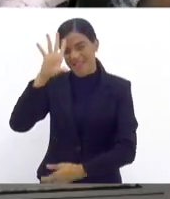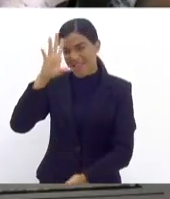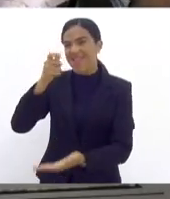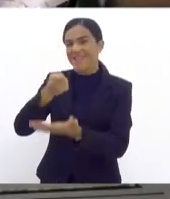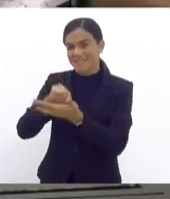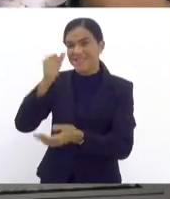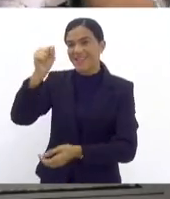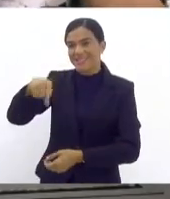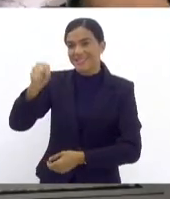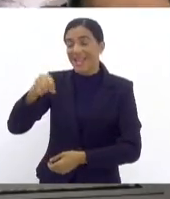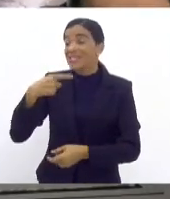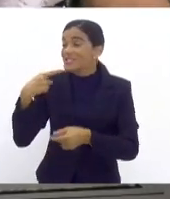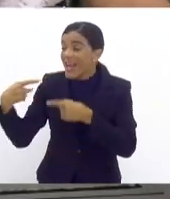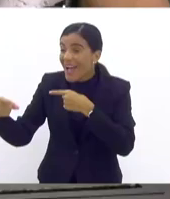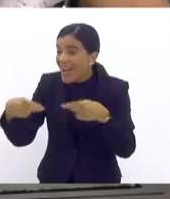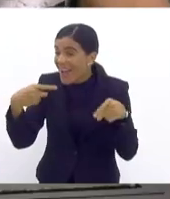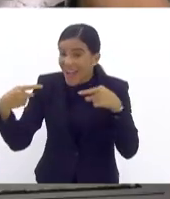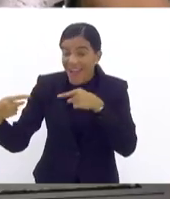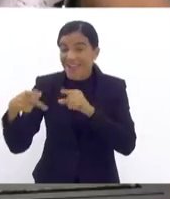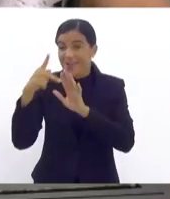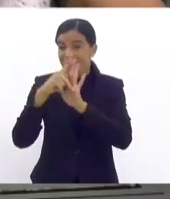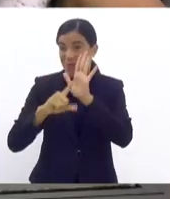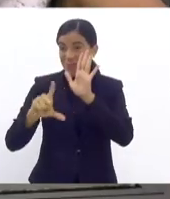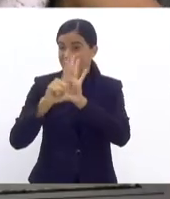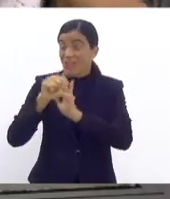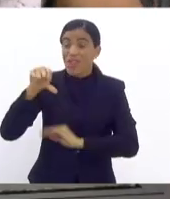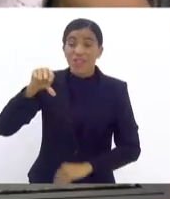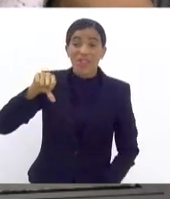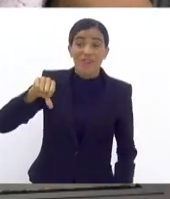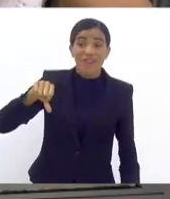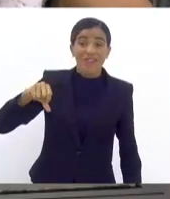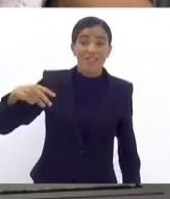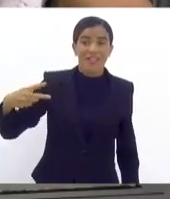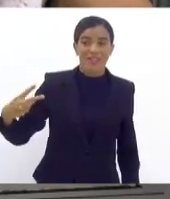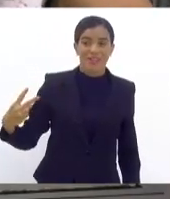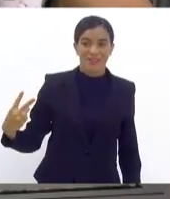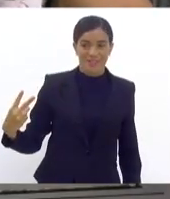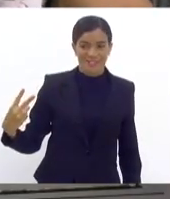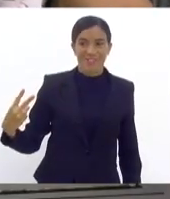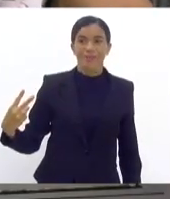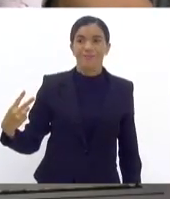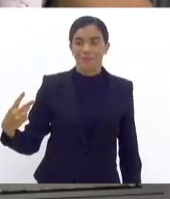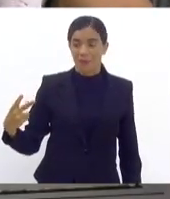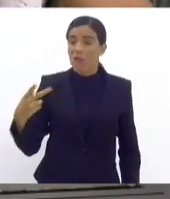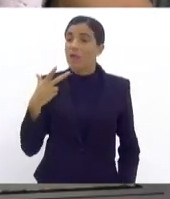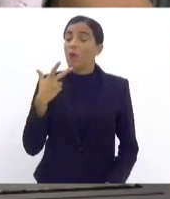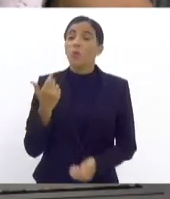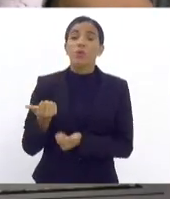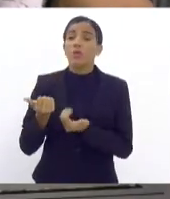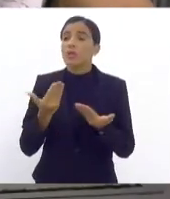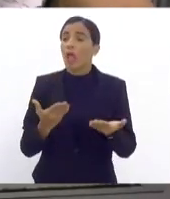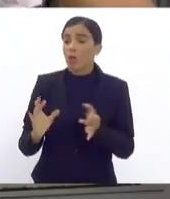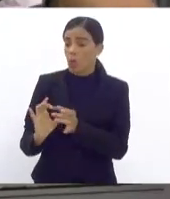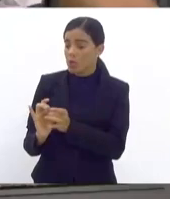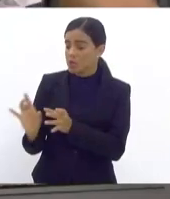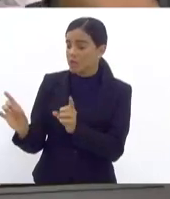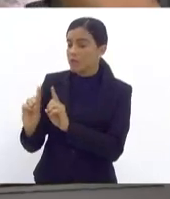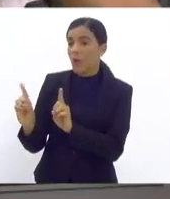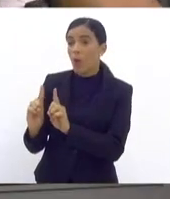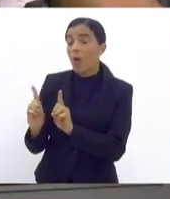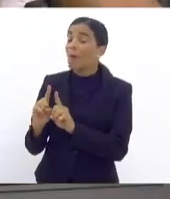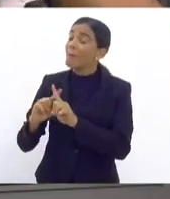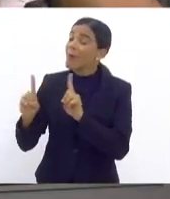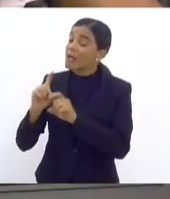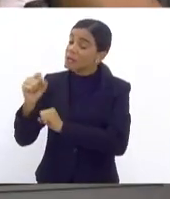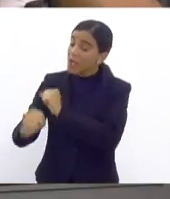gente discutiu no projeto 92... Eu proponho que a gente dê, sem ser autorizativo, mais para o orçamento do ano